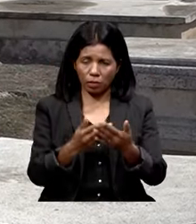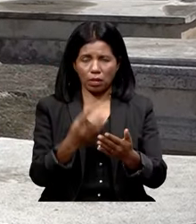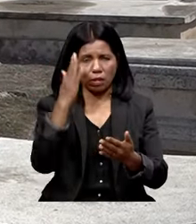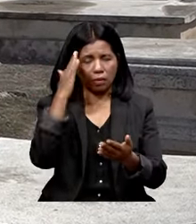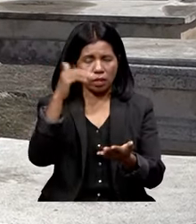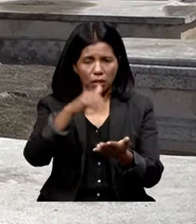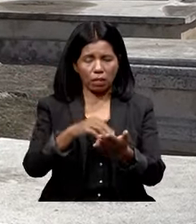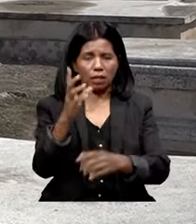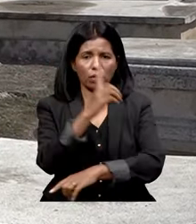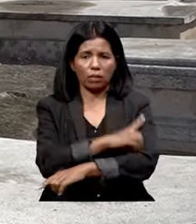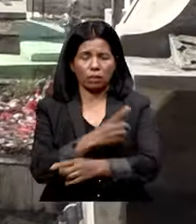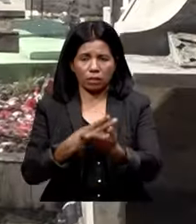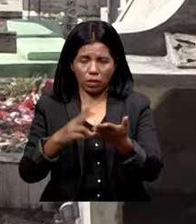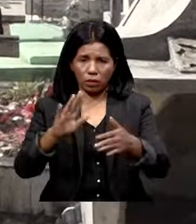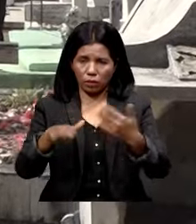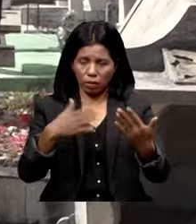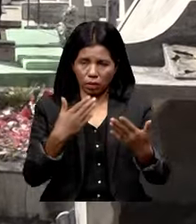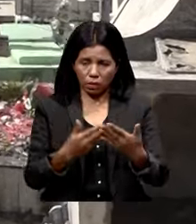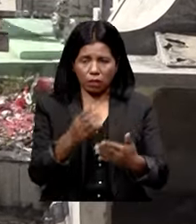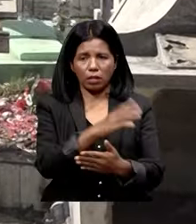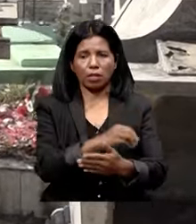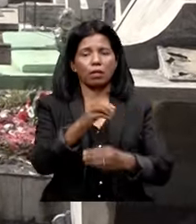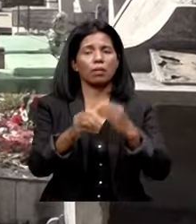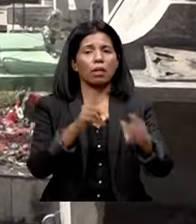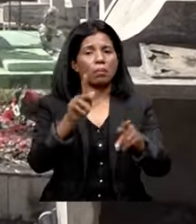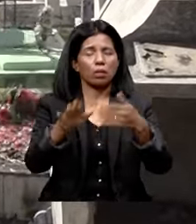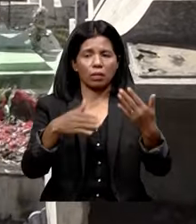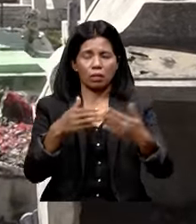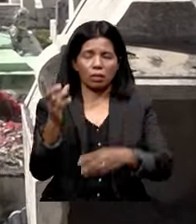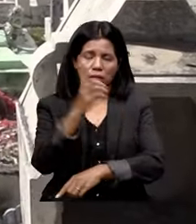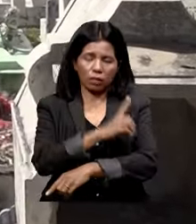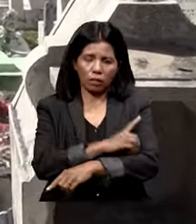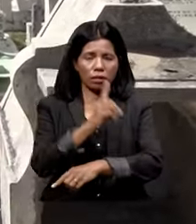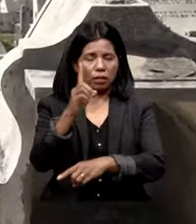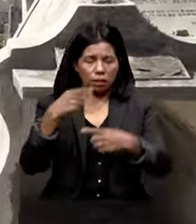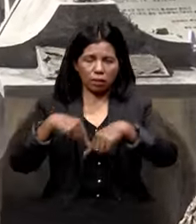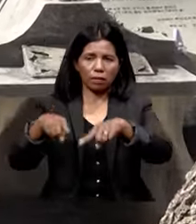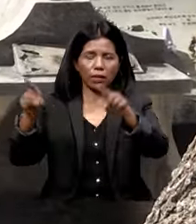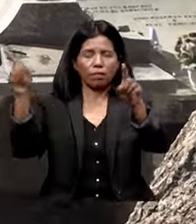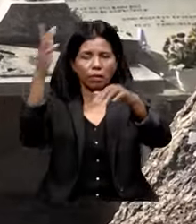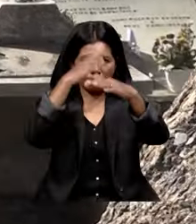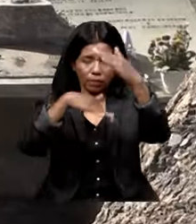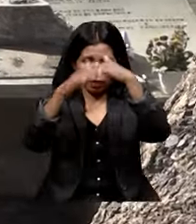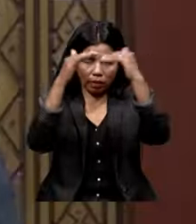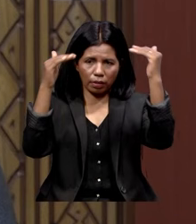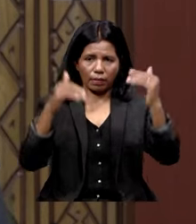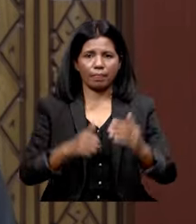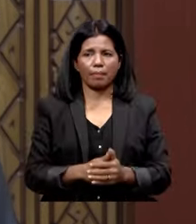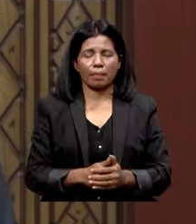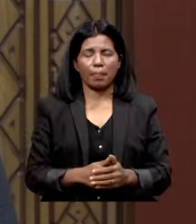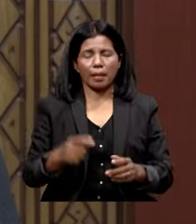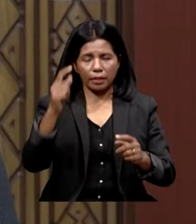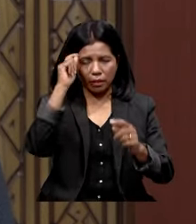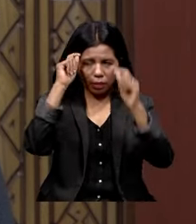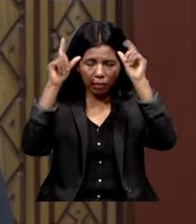ba Lorong Santo Sira nian, nebe honya finalidade katak ema Hotu Lorong ida sei fila faliba nia criador. Timor, Hanoi ba Lorong final ni,